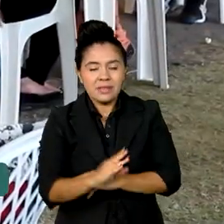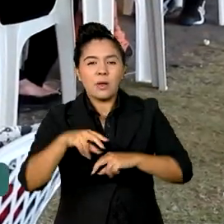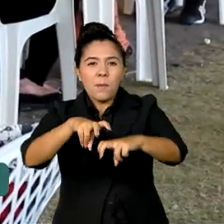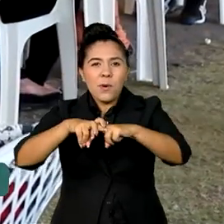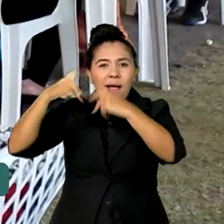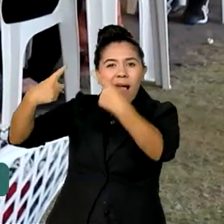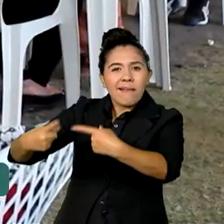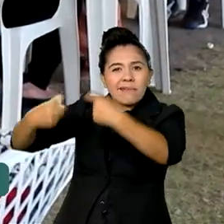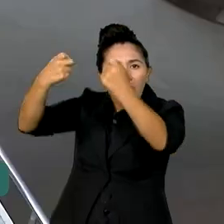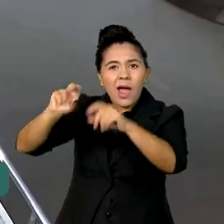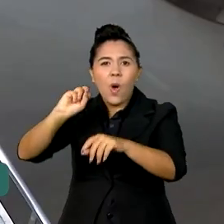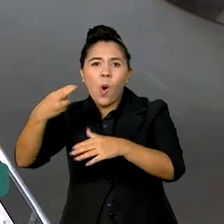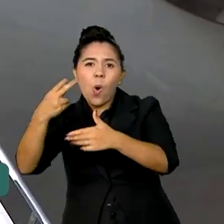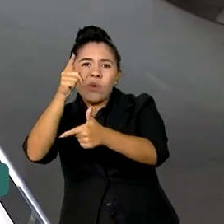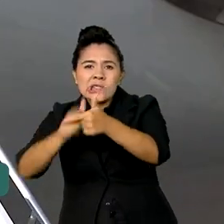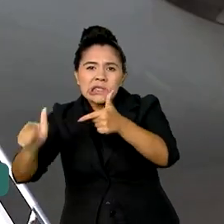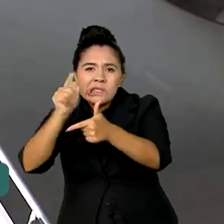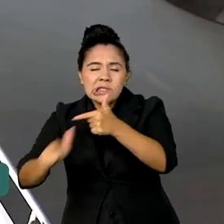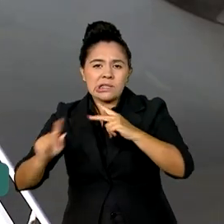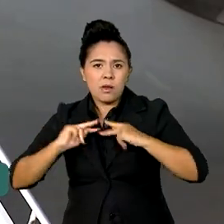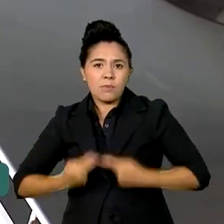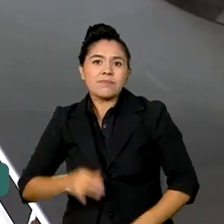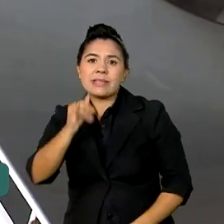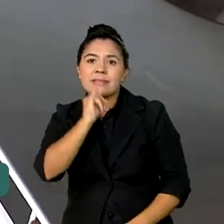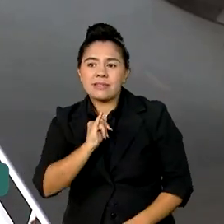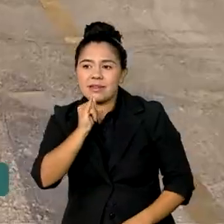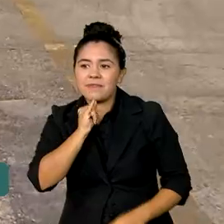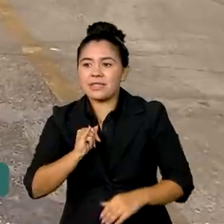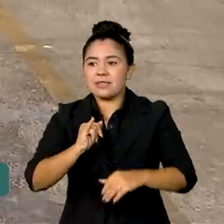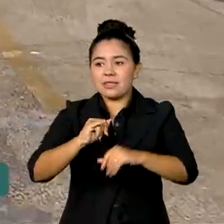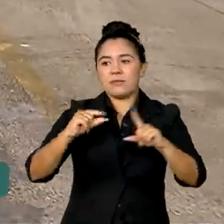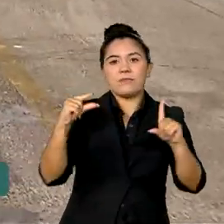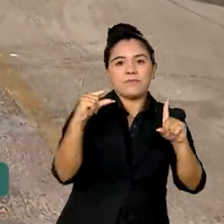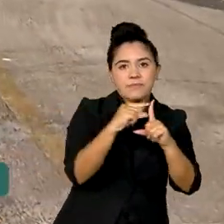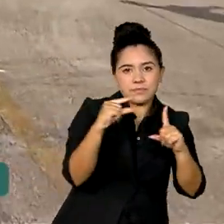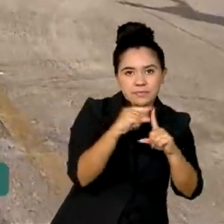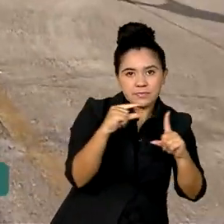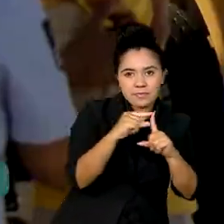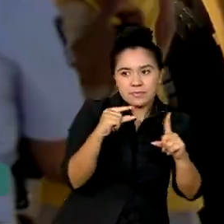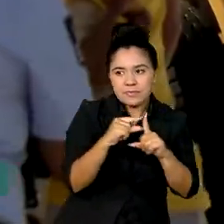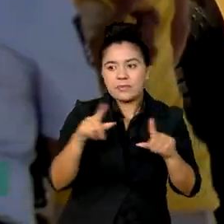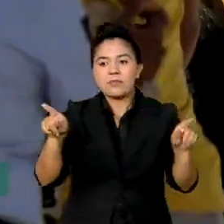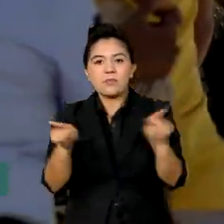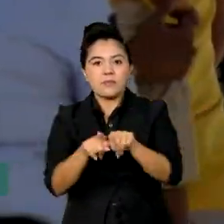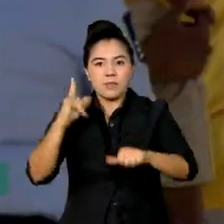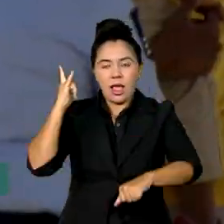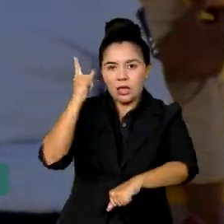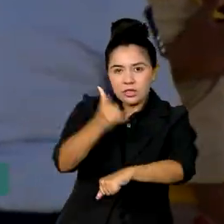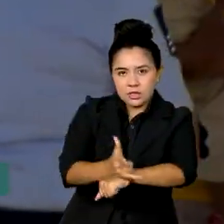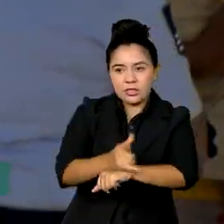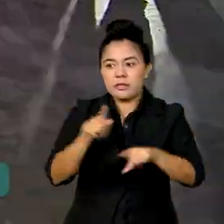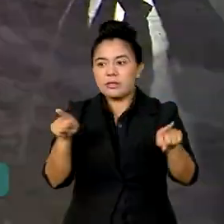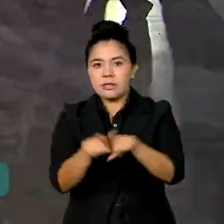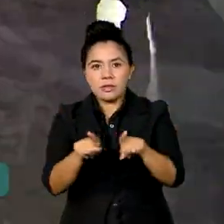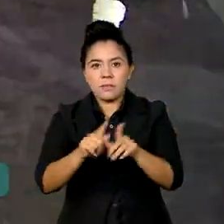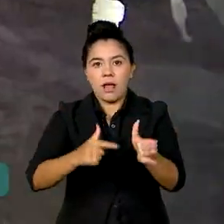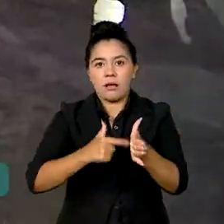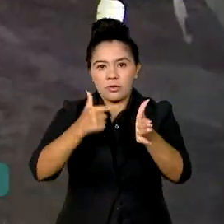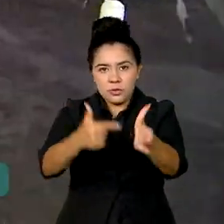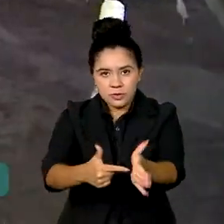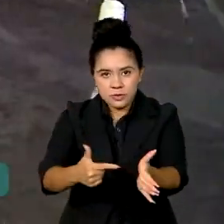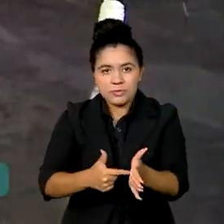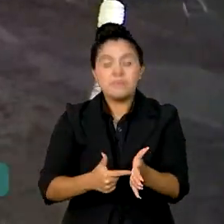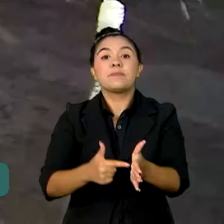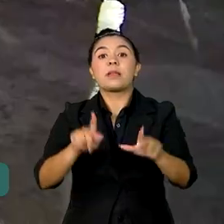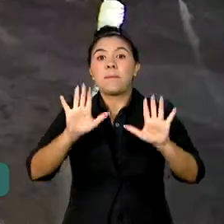ou crises humanitárias, como Afeganistão, Haiti, a Síria e a Ucrânia. Os afegãos foram os que mais